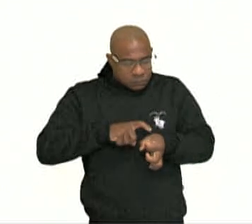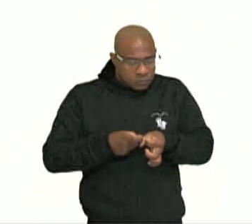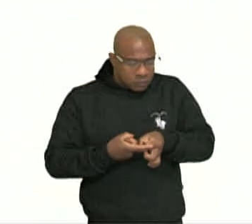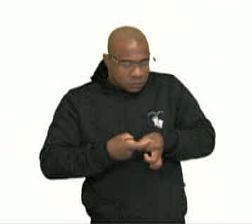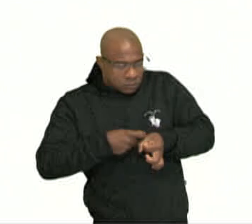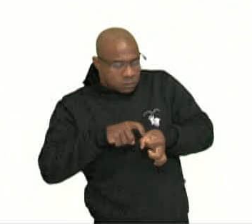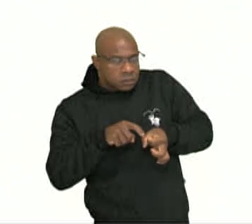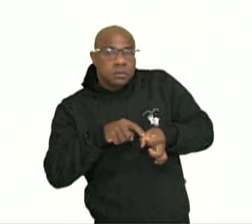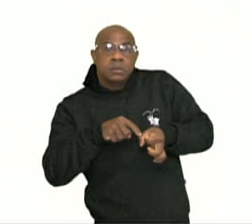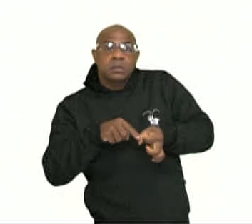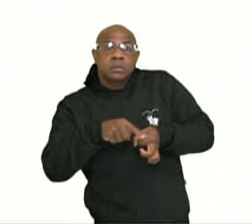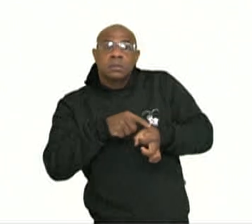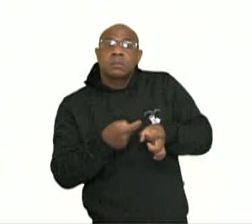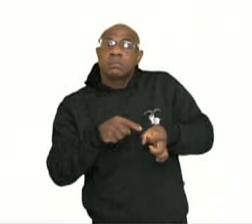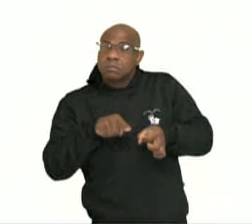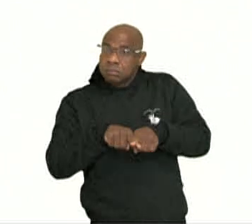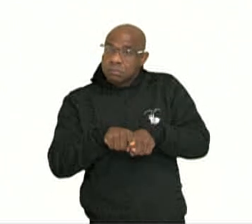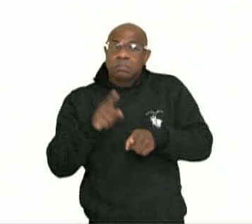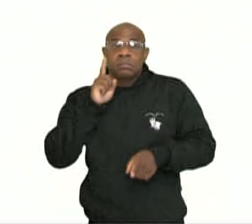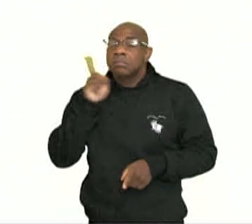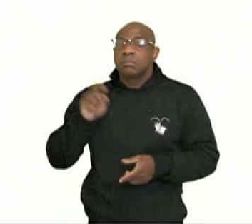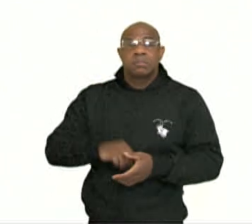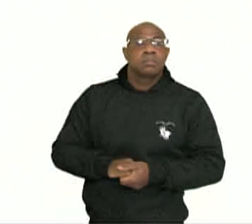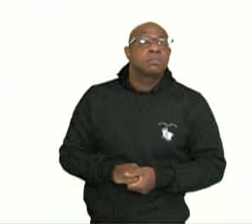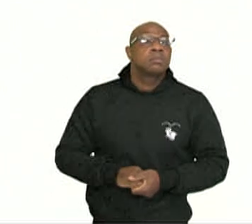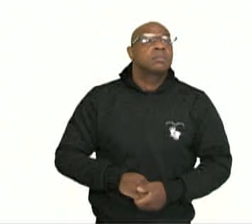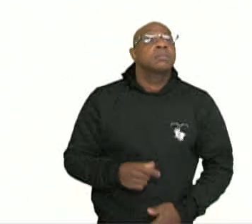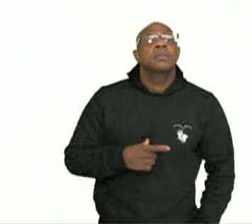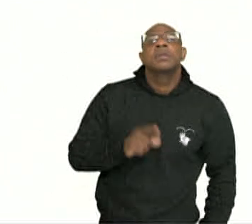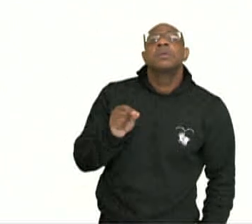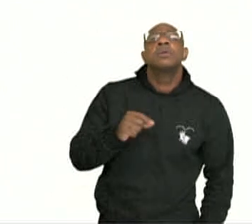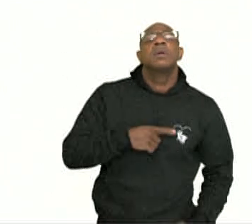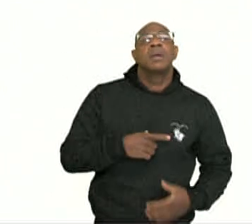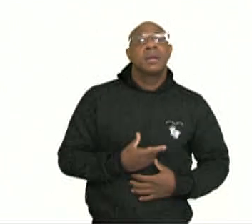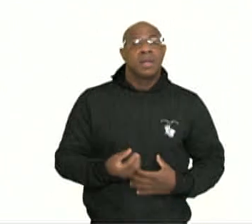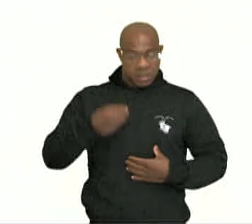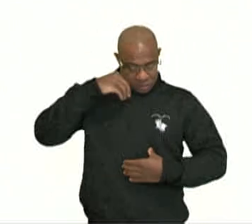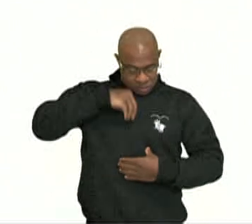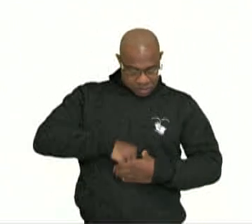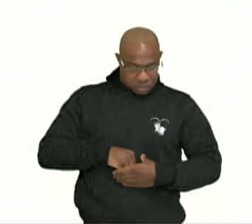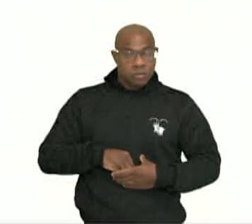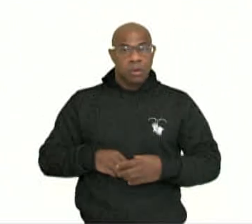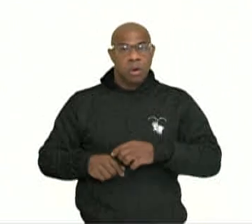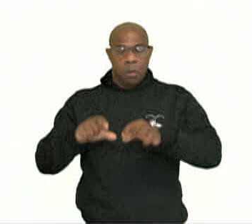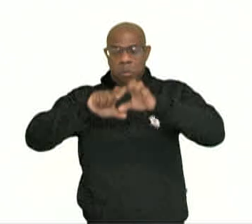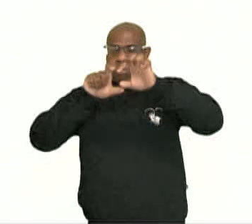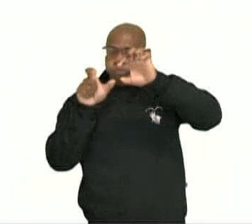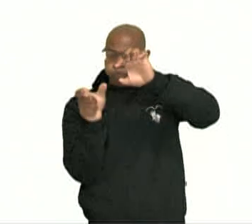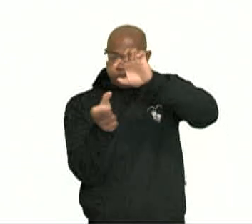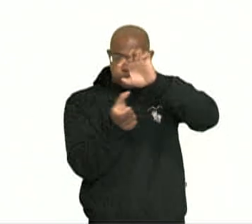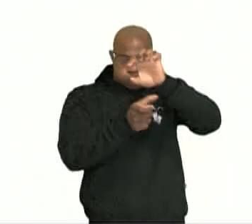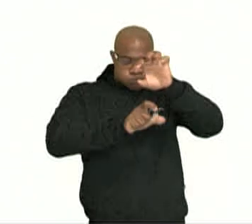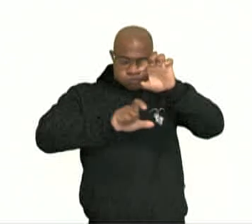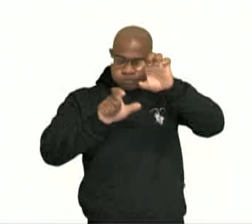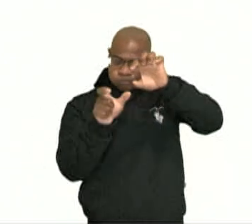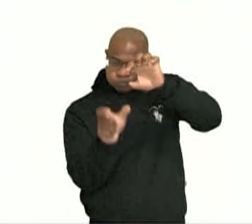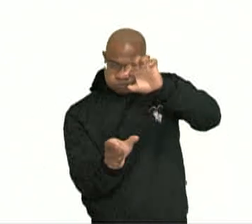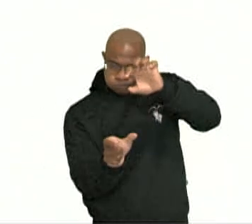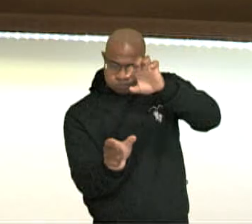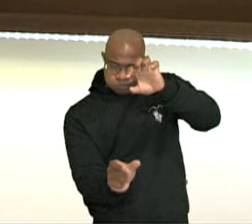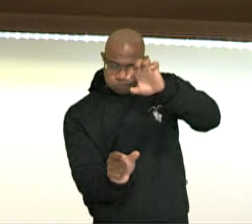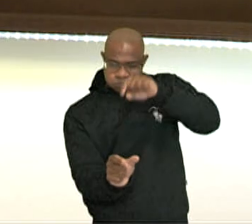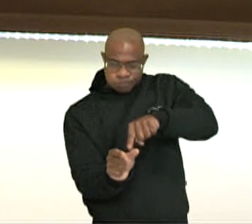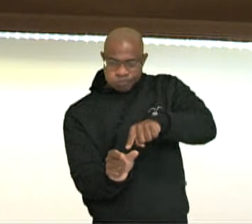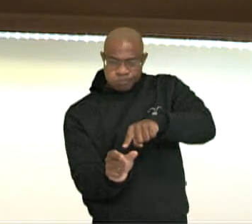perianal e migram para o seco. Né? O seco é uma parte do intestino grosso, né, onde ele vai se desenvolver